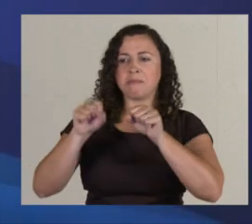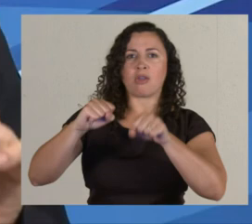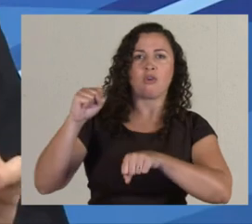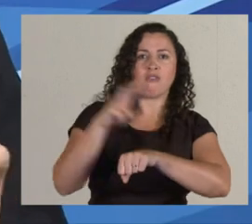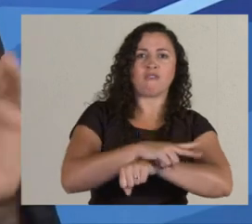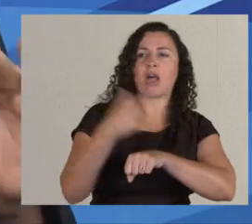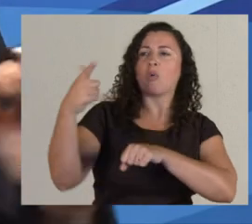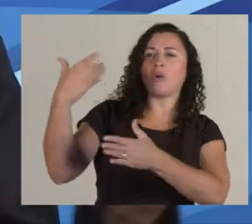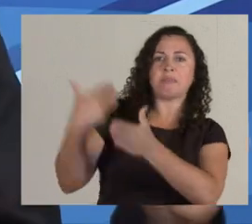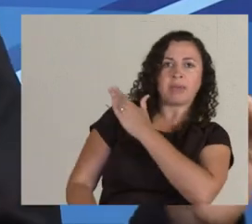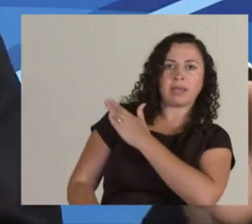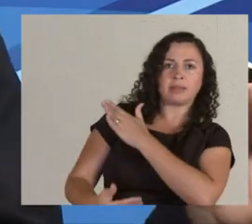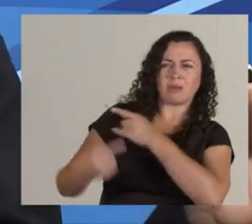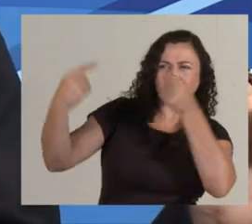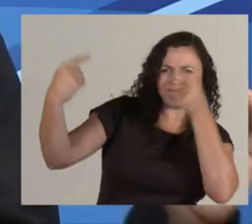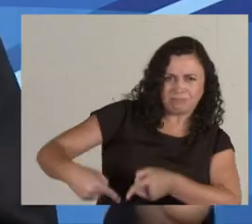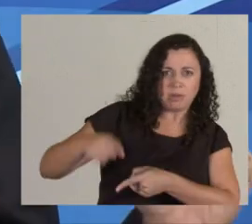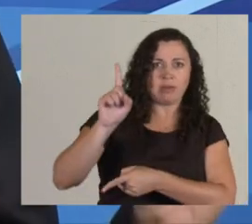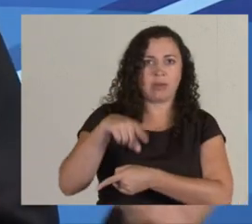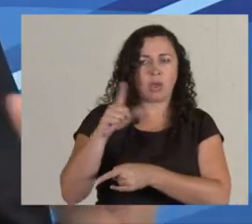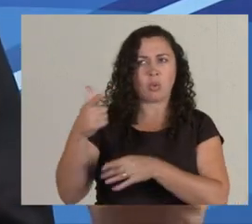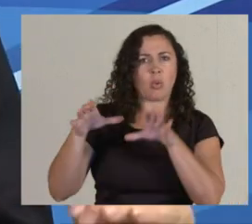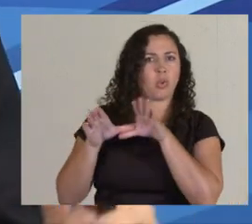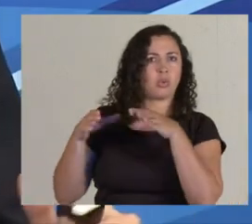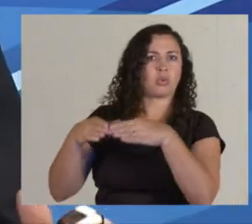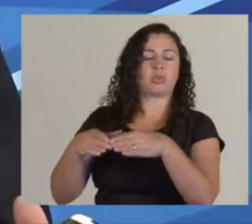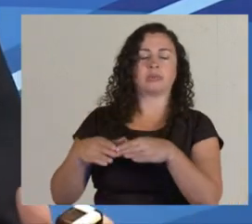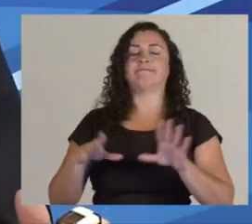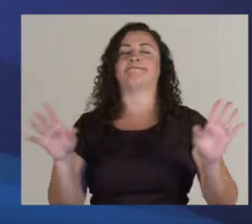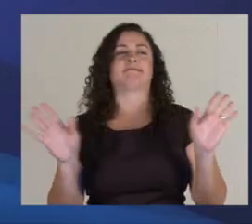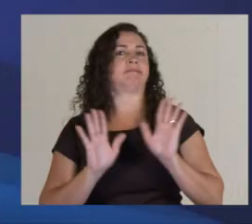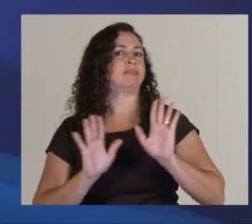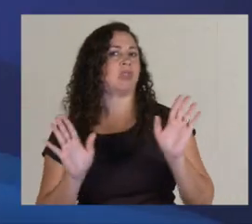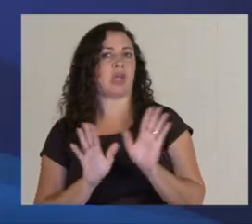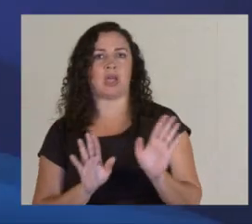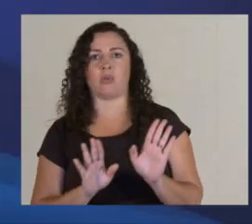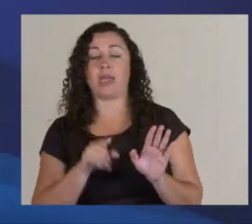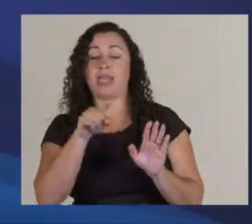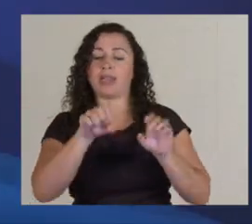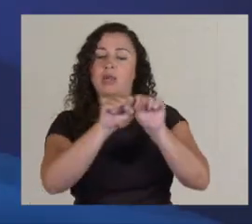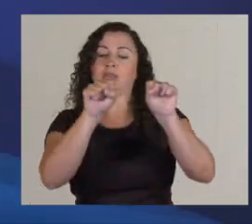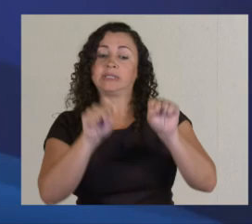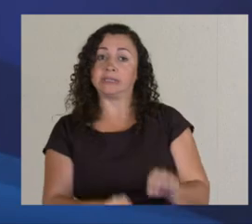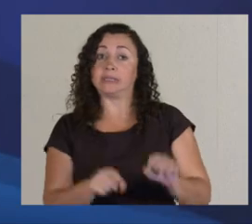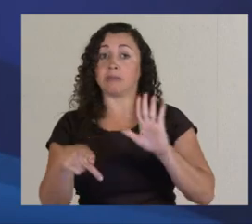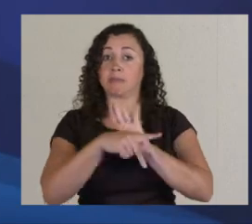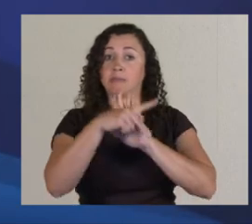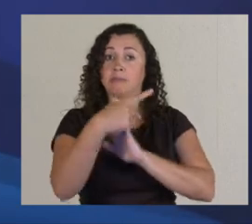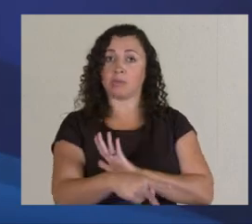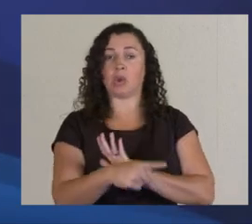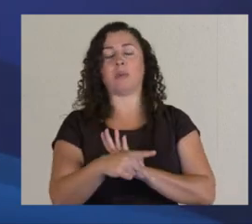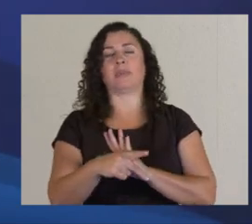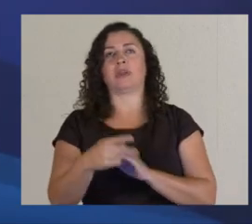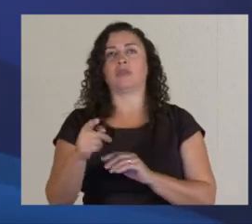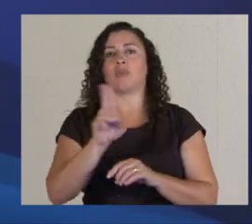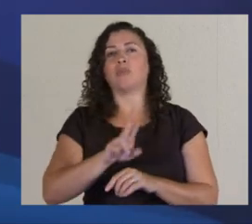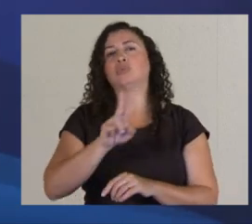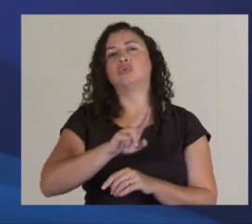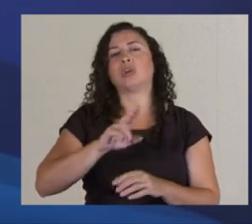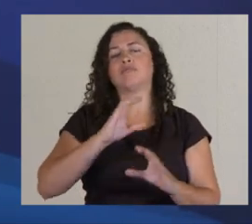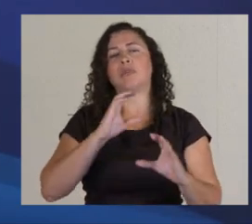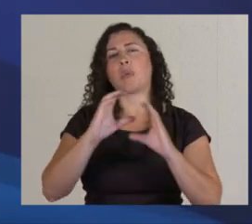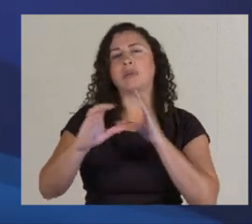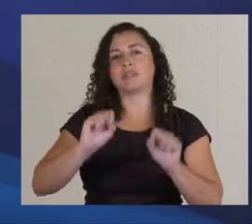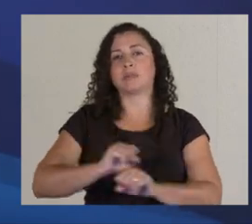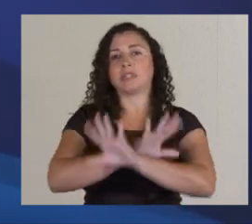estão competindo com todos os outros grupos que nós citamos aqui, né? Não, eles estão entrando por um sistema que nós vamos chamar, para ficar mais fácil